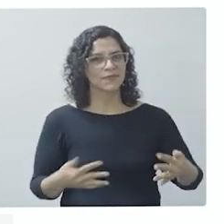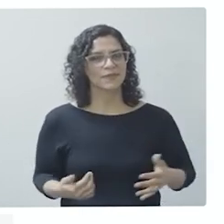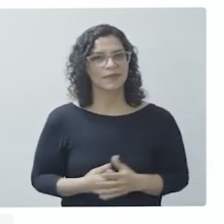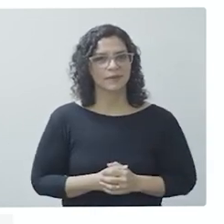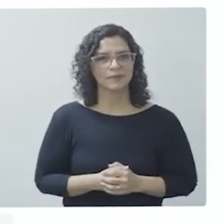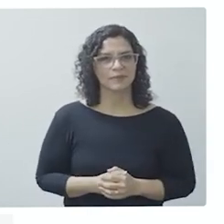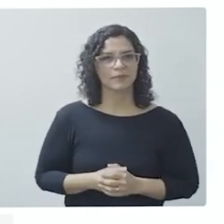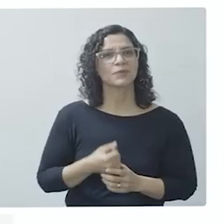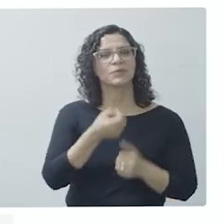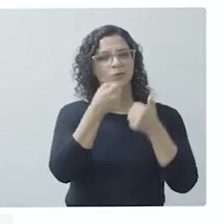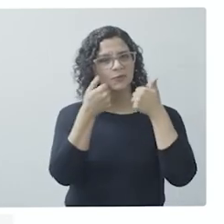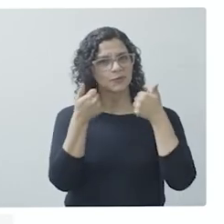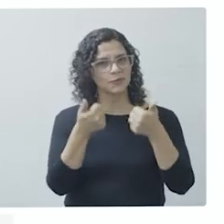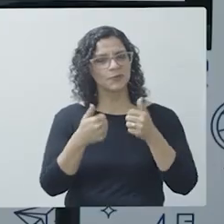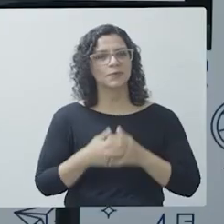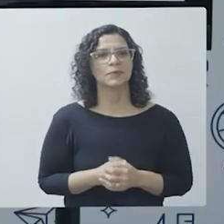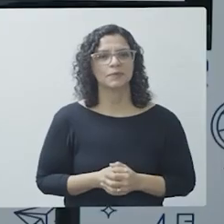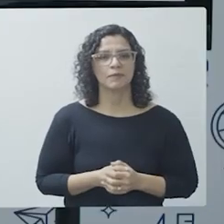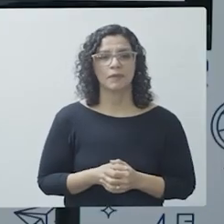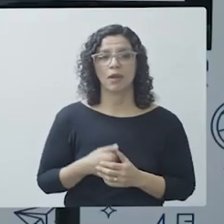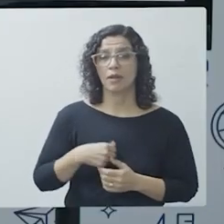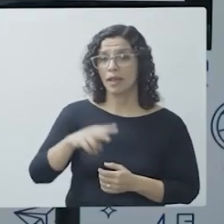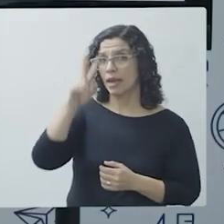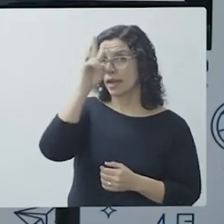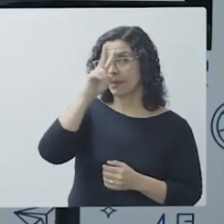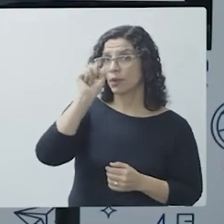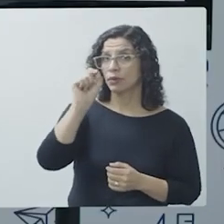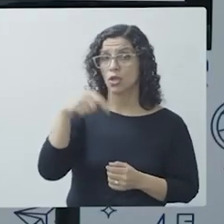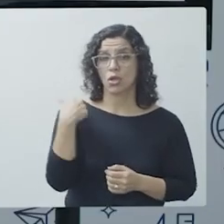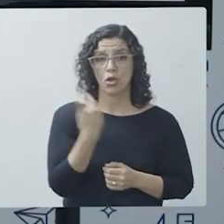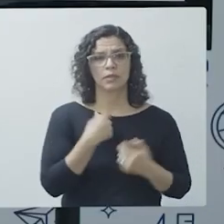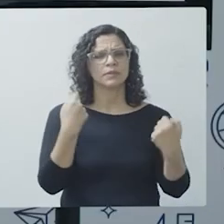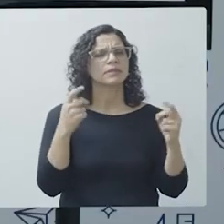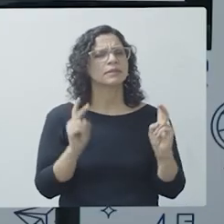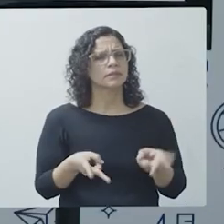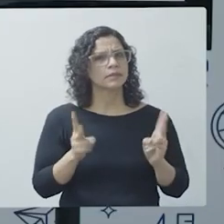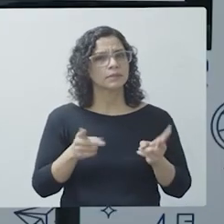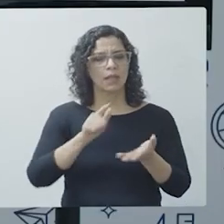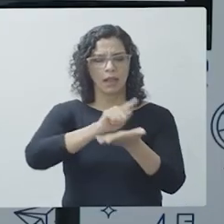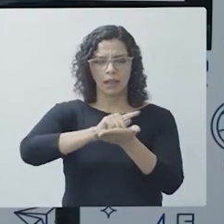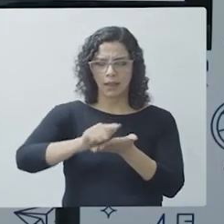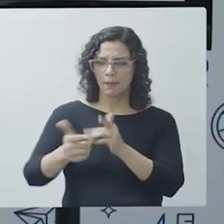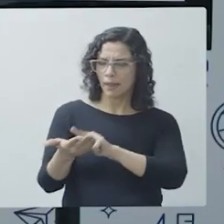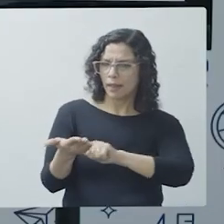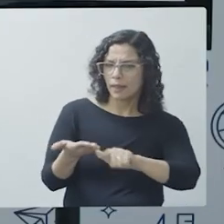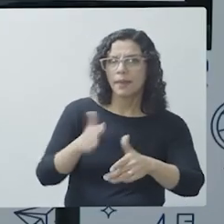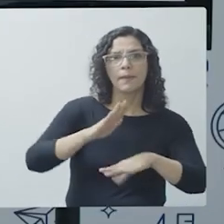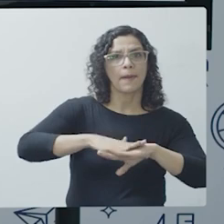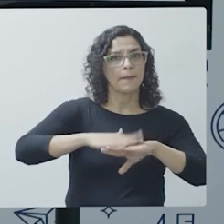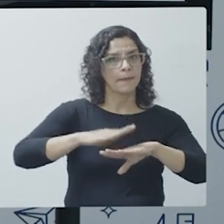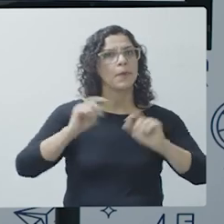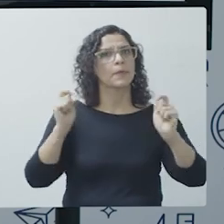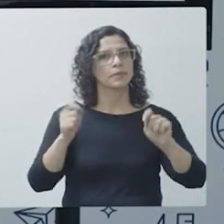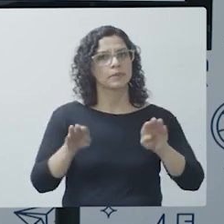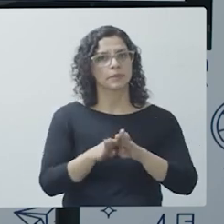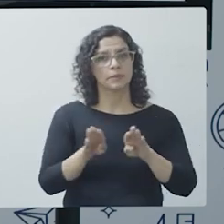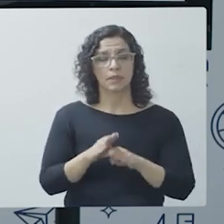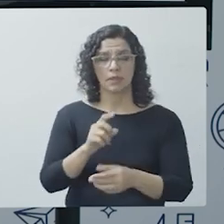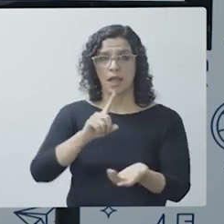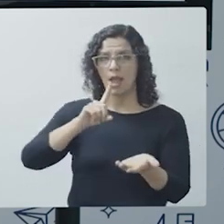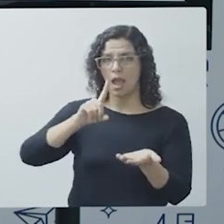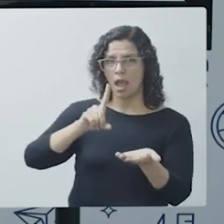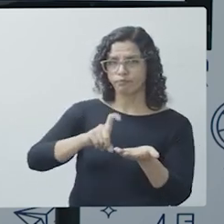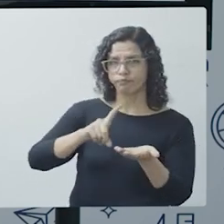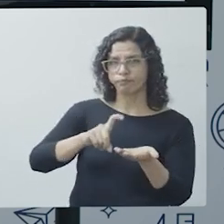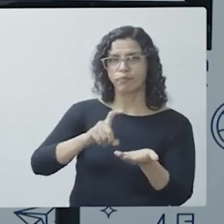final. Muito bem. Lembrando que devemos sempre fazer a lavagem das mãos. Devemos